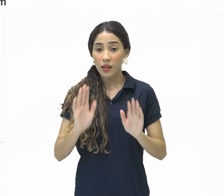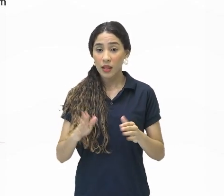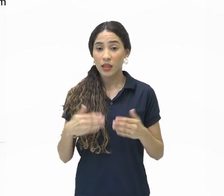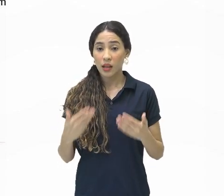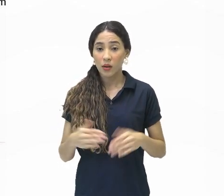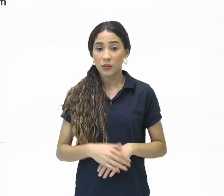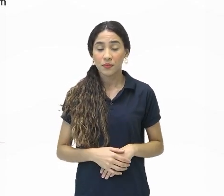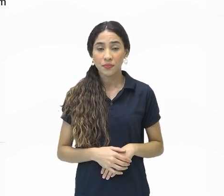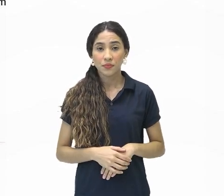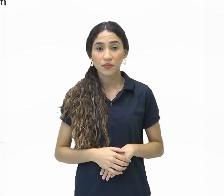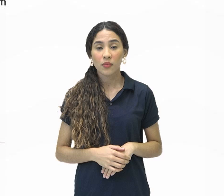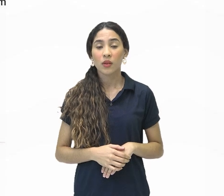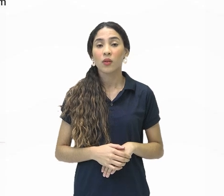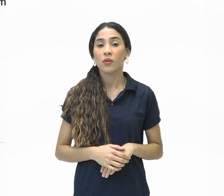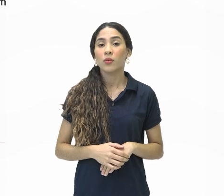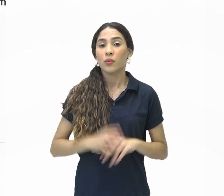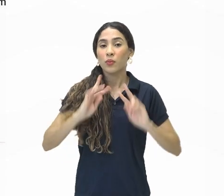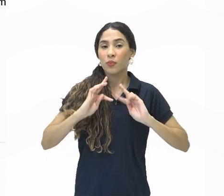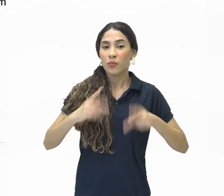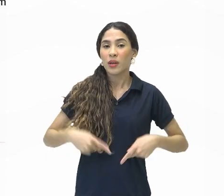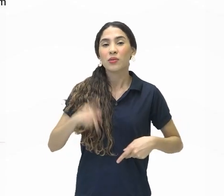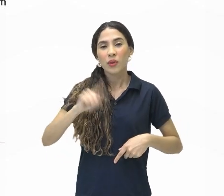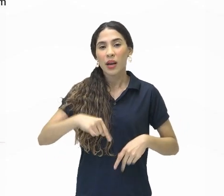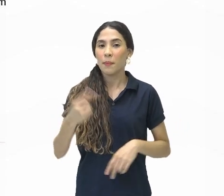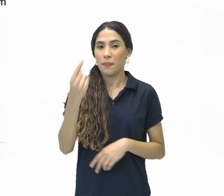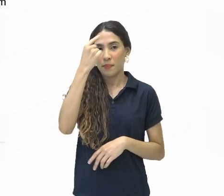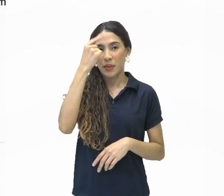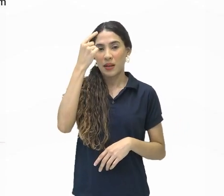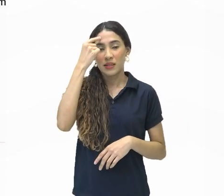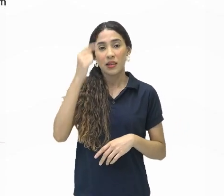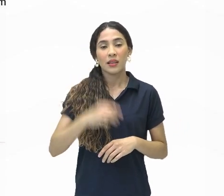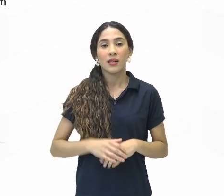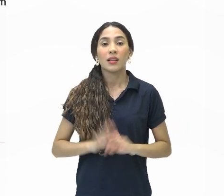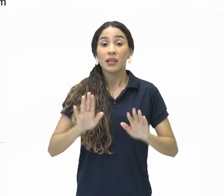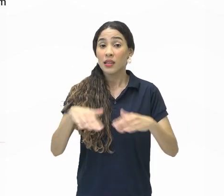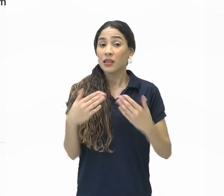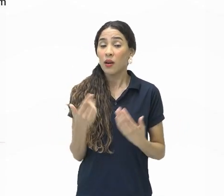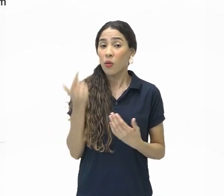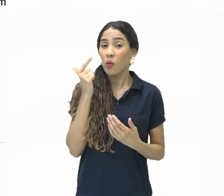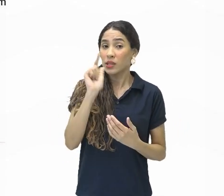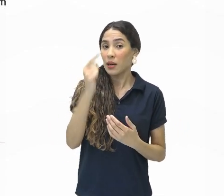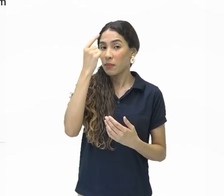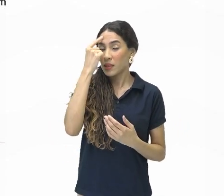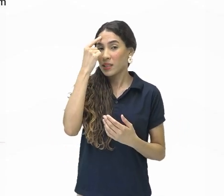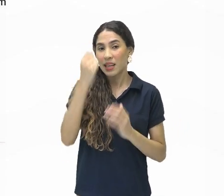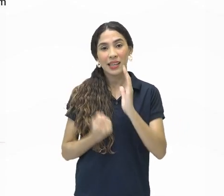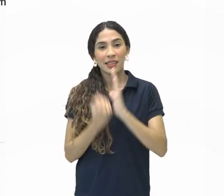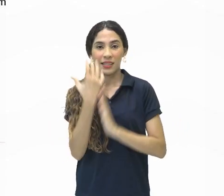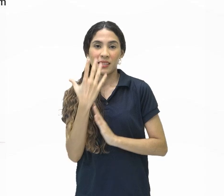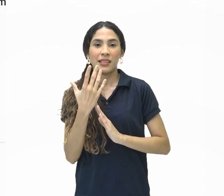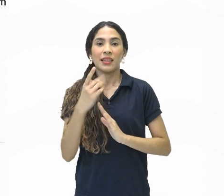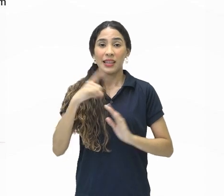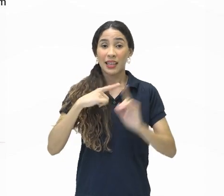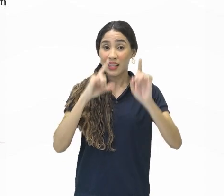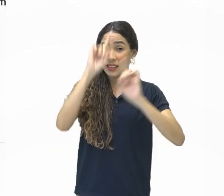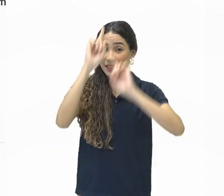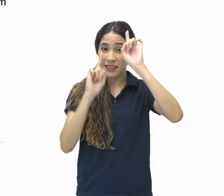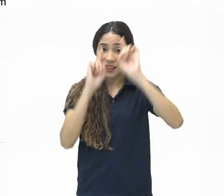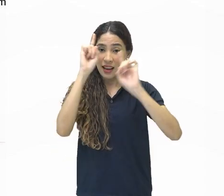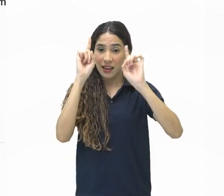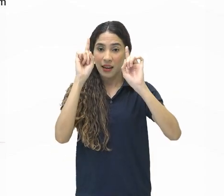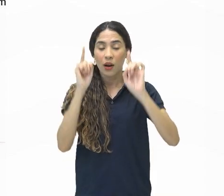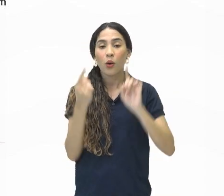Então, o ser humano ele é um ser pensante, e por ser um ser pensante, ele cria, ele é um ser criativo.